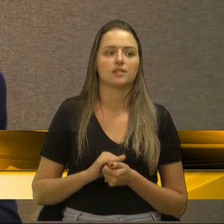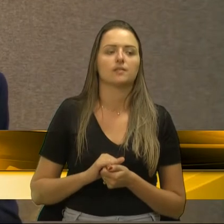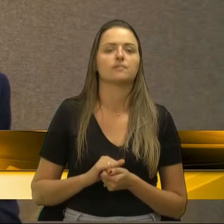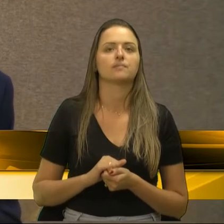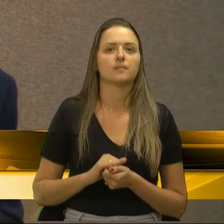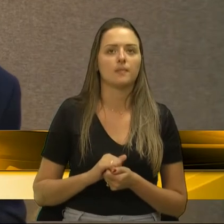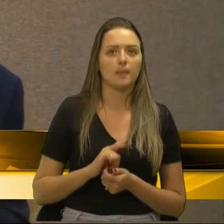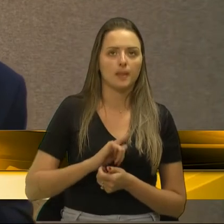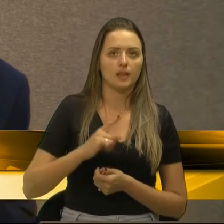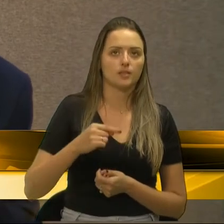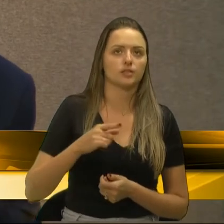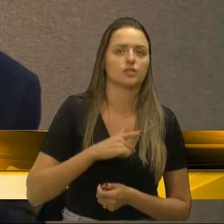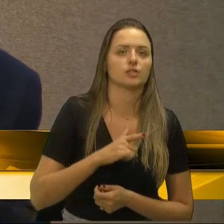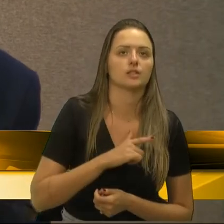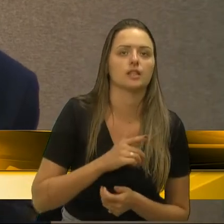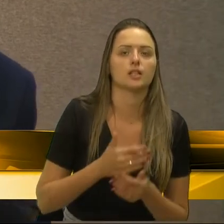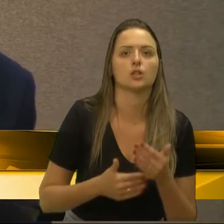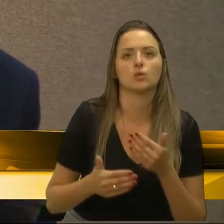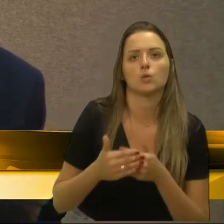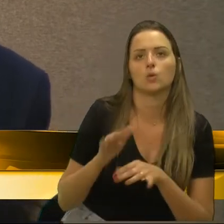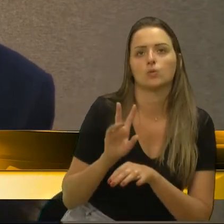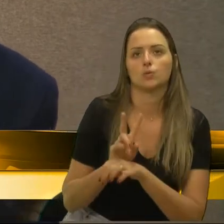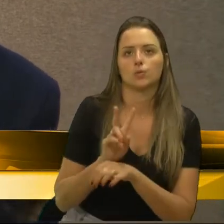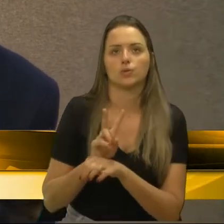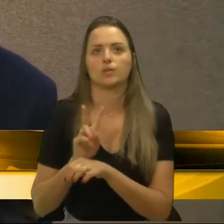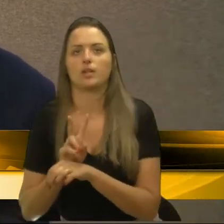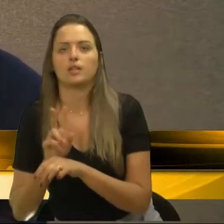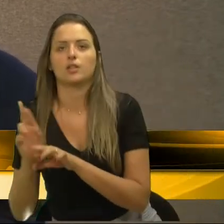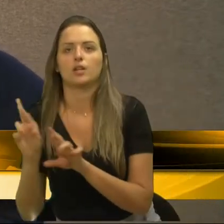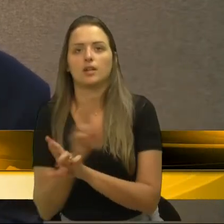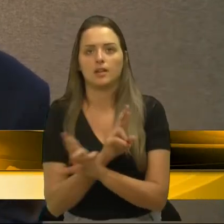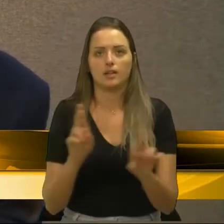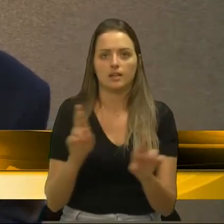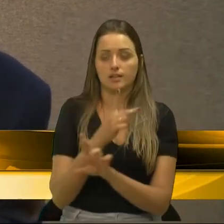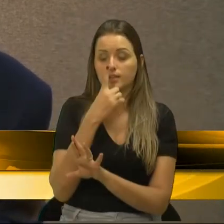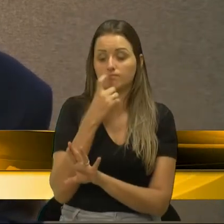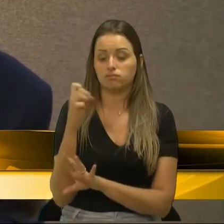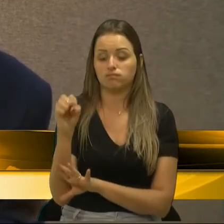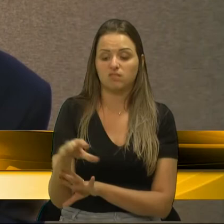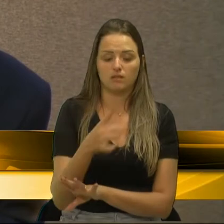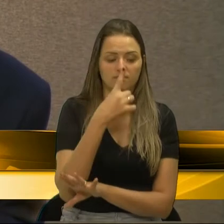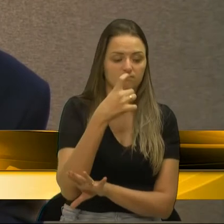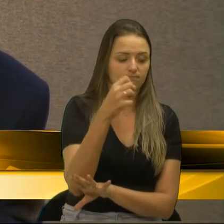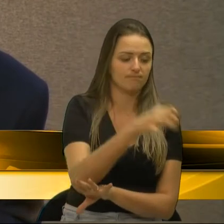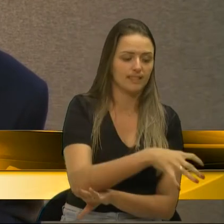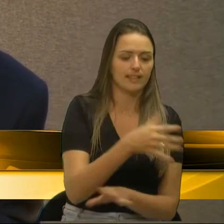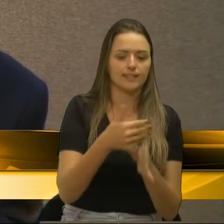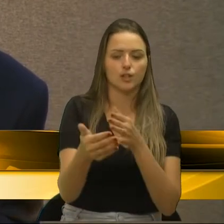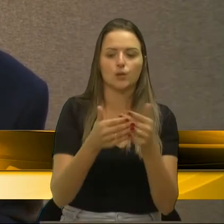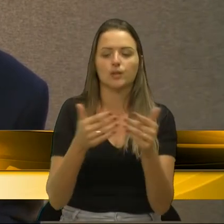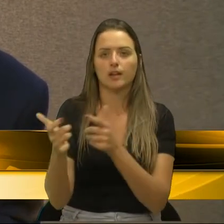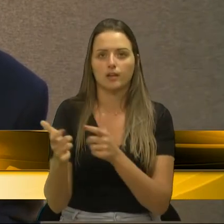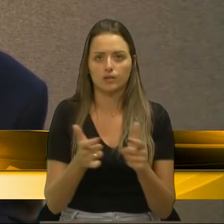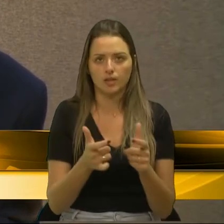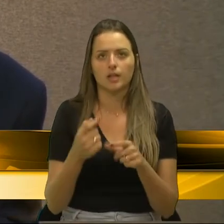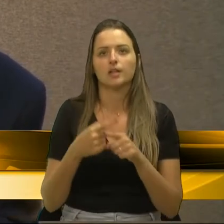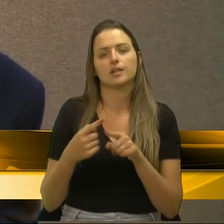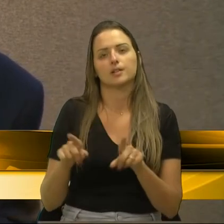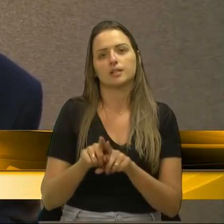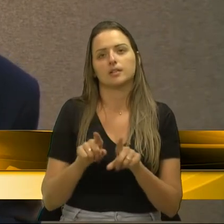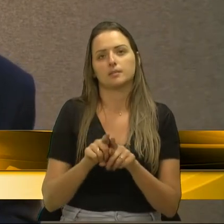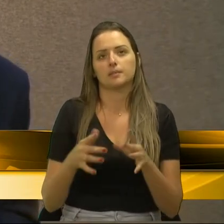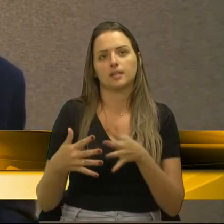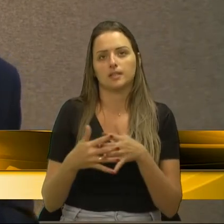cidadão, de ter o máximo de cuidado com relação ao lixo, aos entulhos, porque isso também acaba